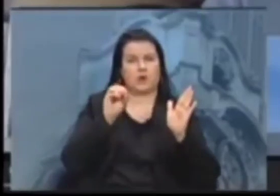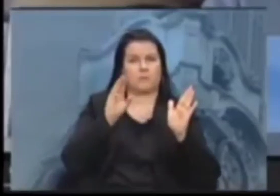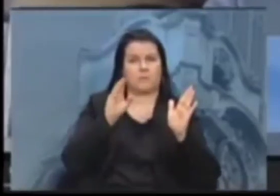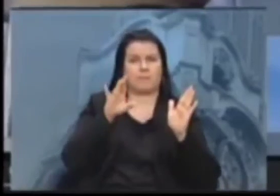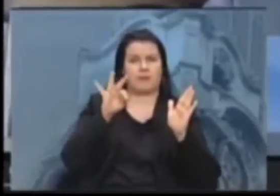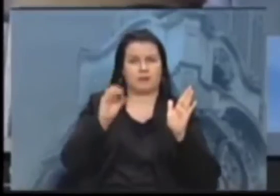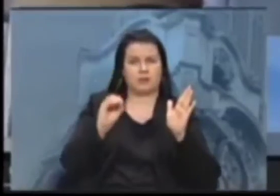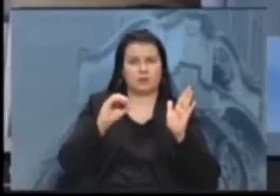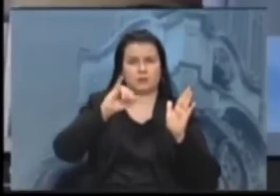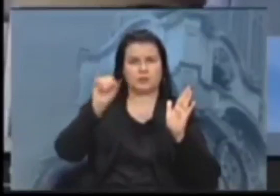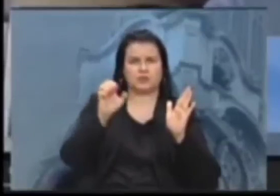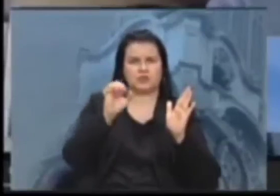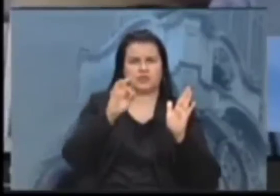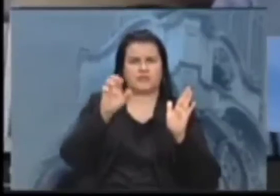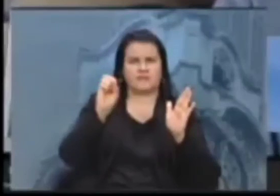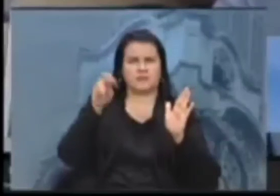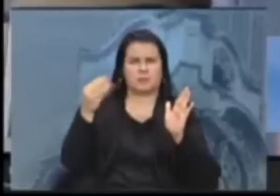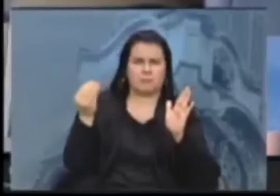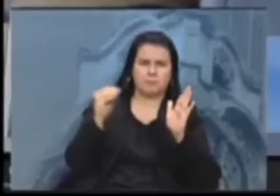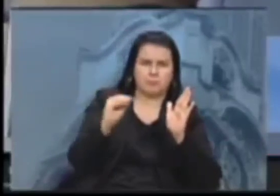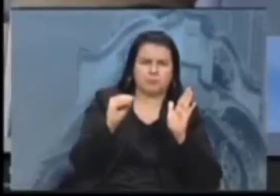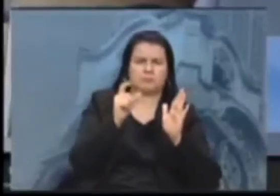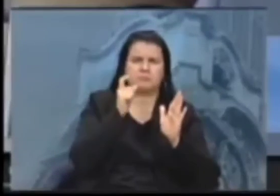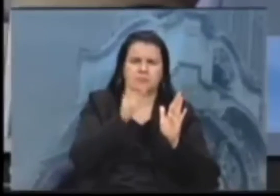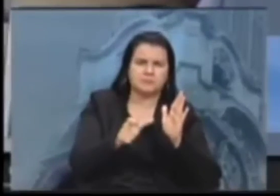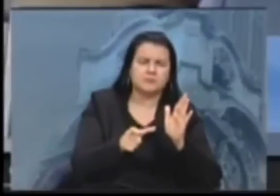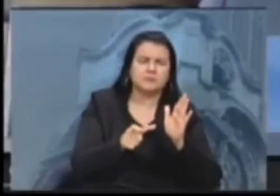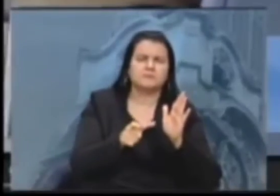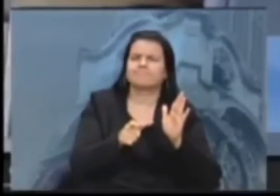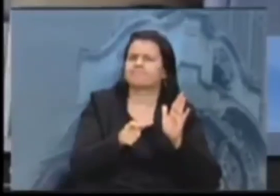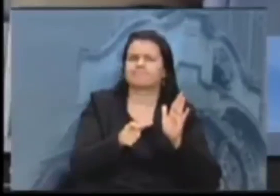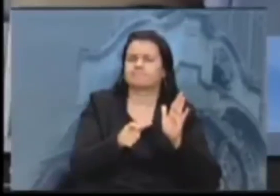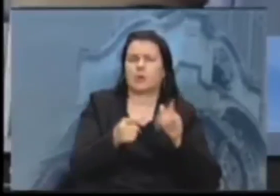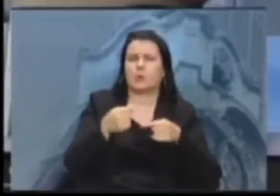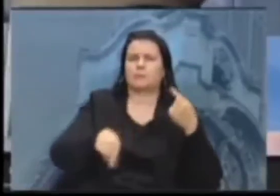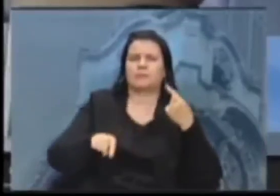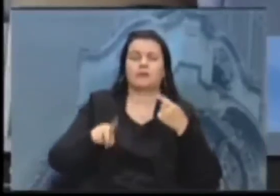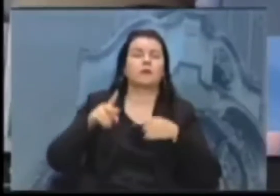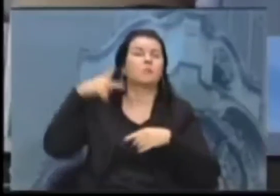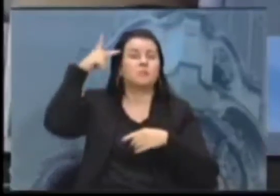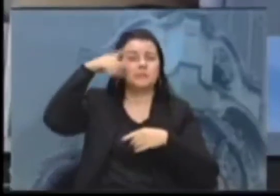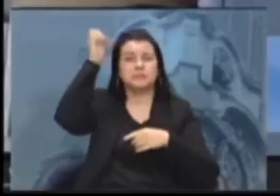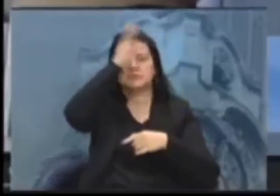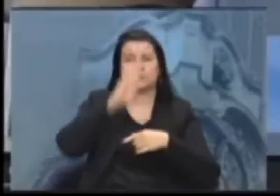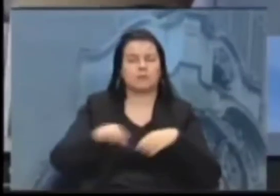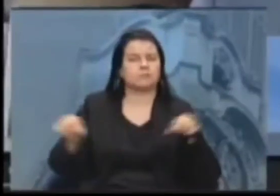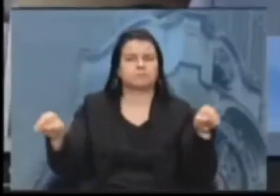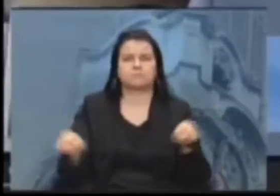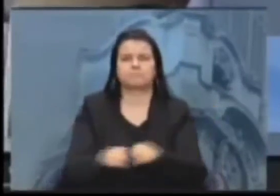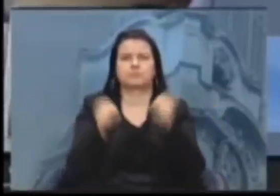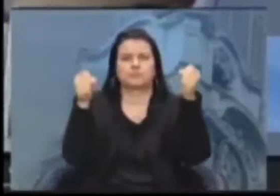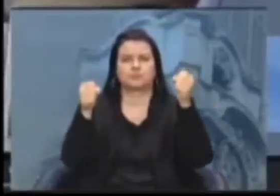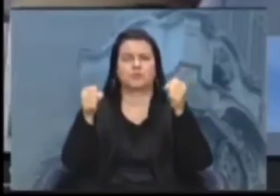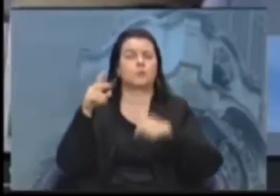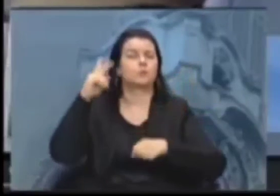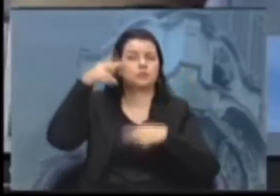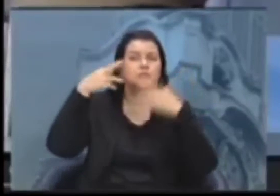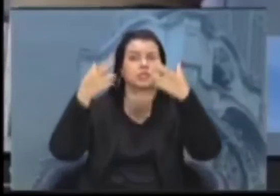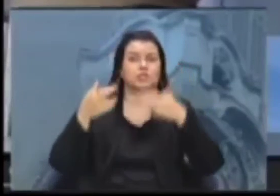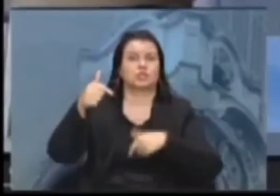vem, dia após dia, tensionando a política nacional, fazendo um grande estrago na política regional